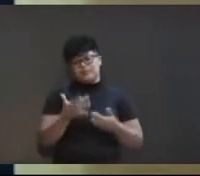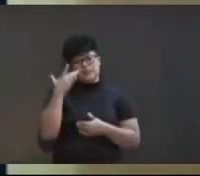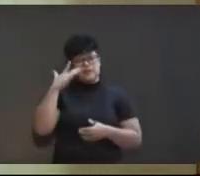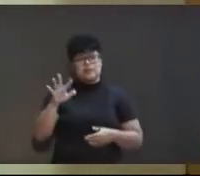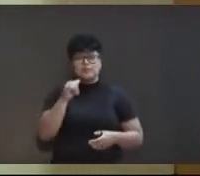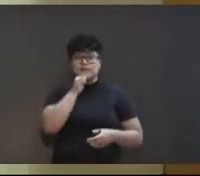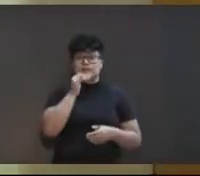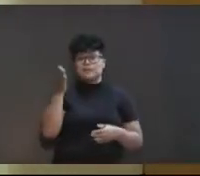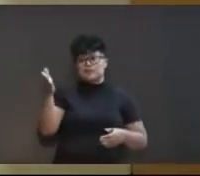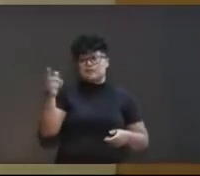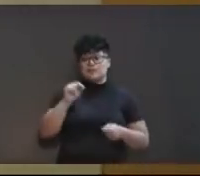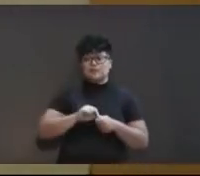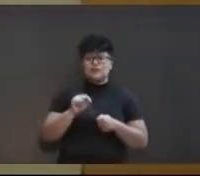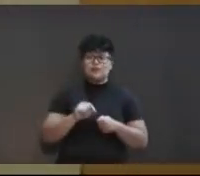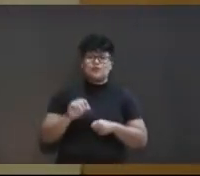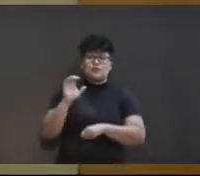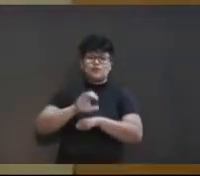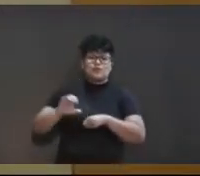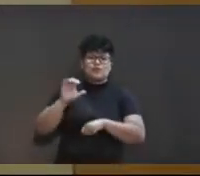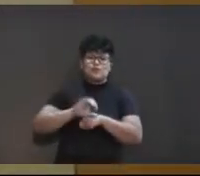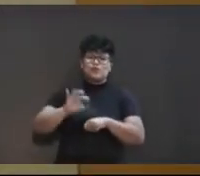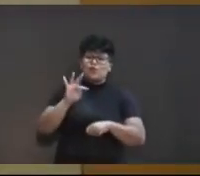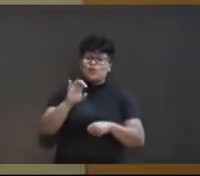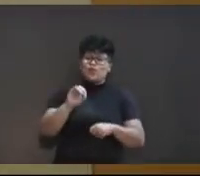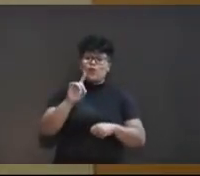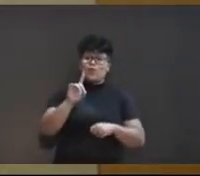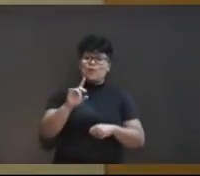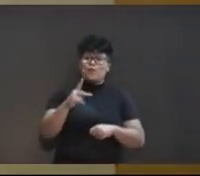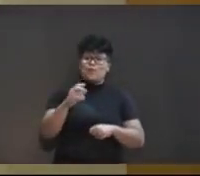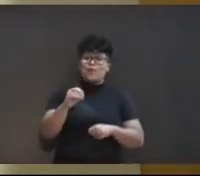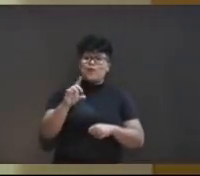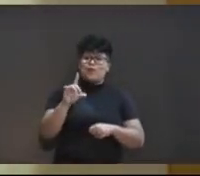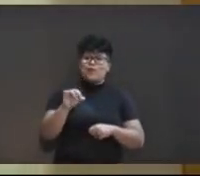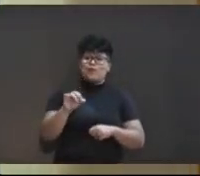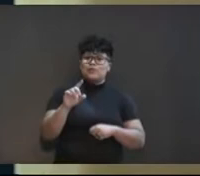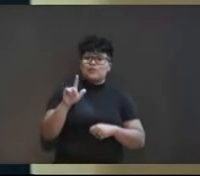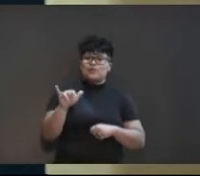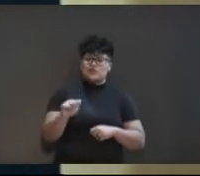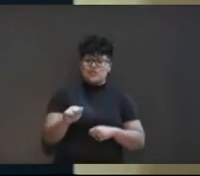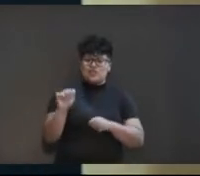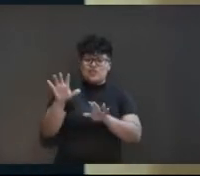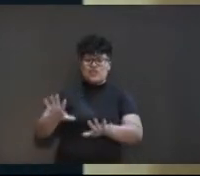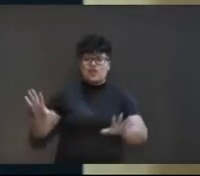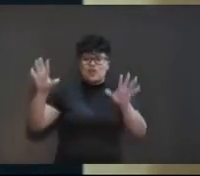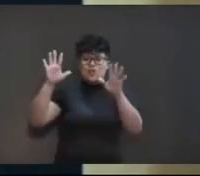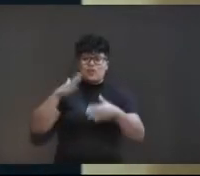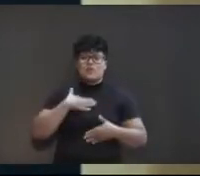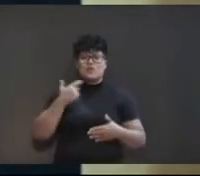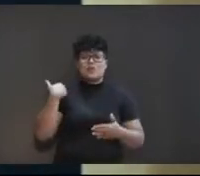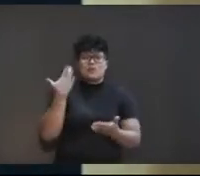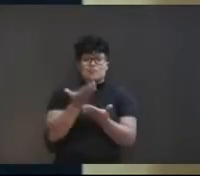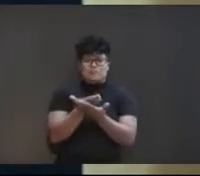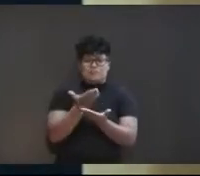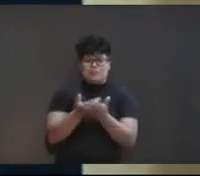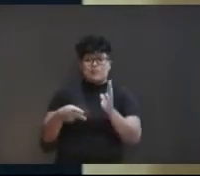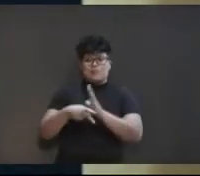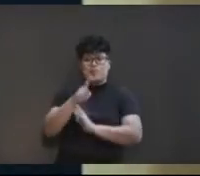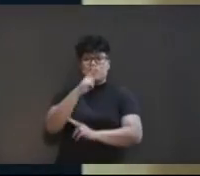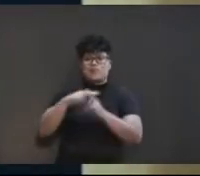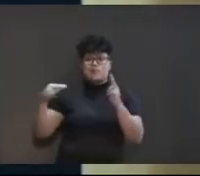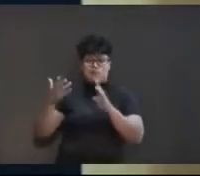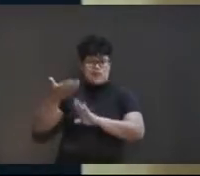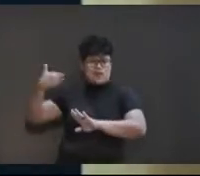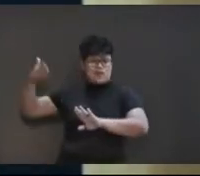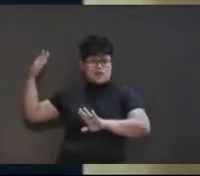exemplo ele fez com os topologia geral comigo que foi um curso optativo que eu dei na UnB há uns anos atrás na graduação